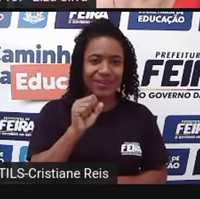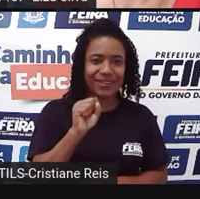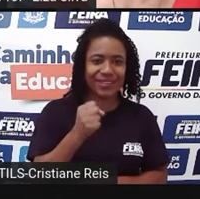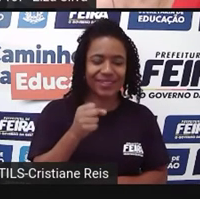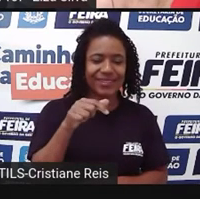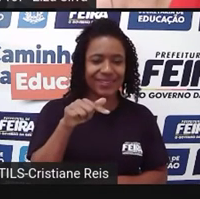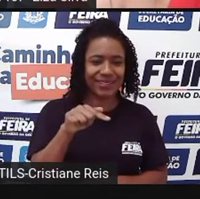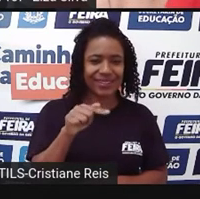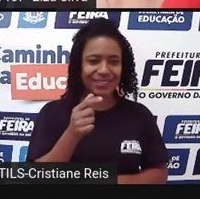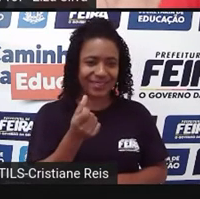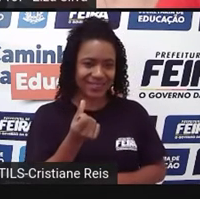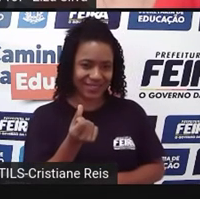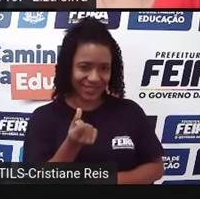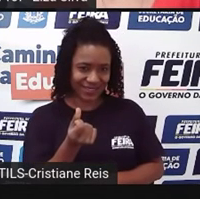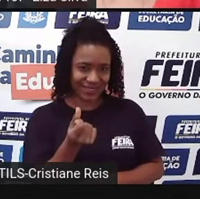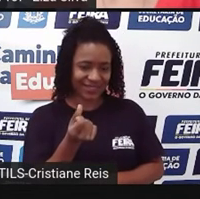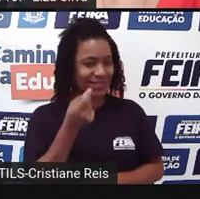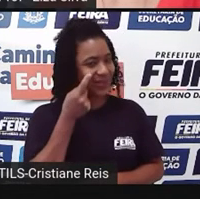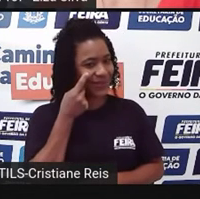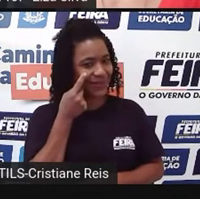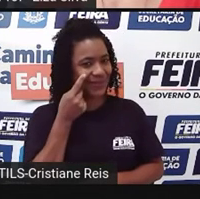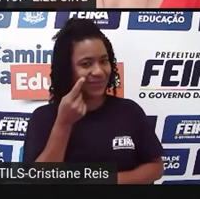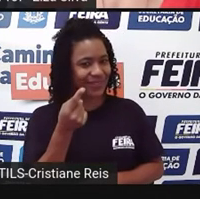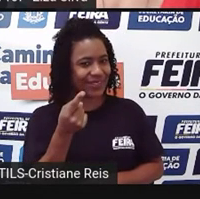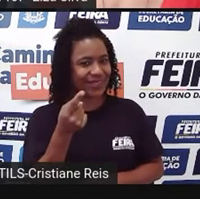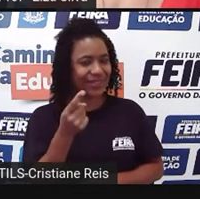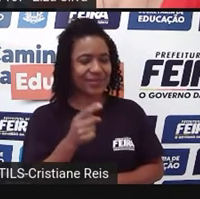que ele foi inventado her